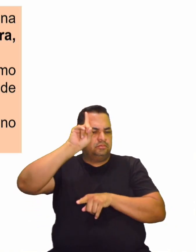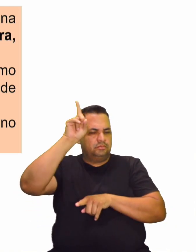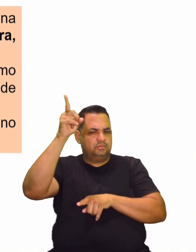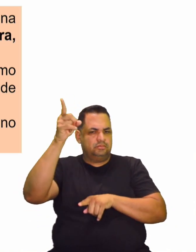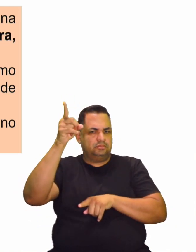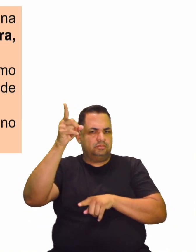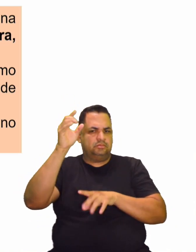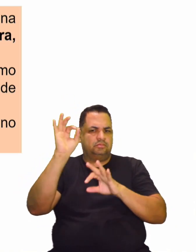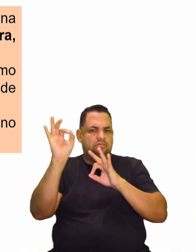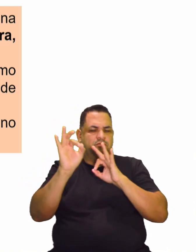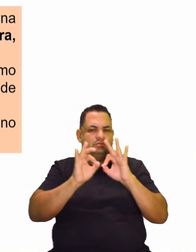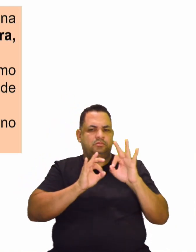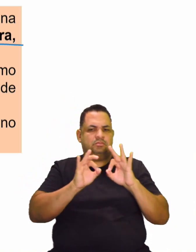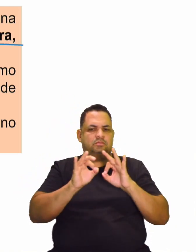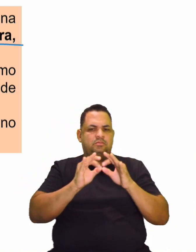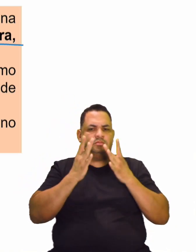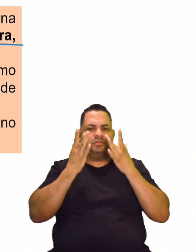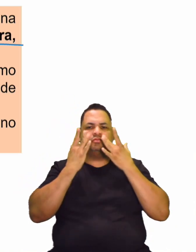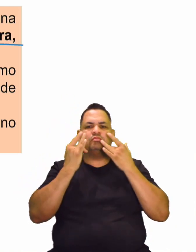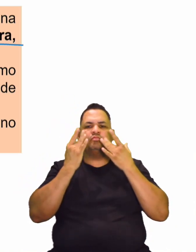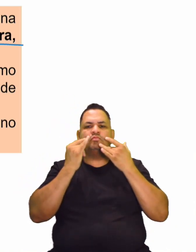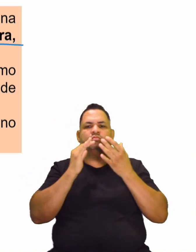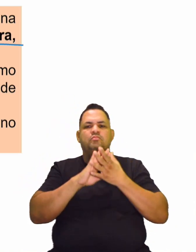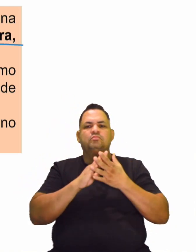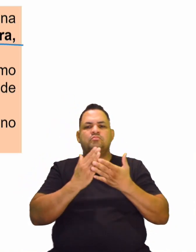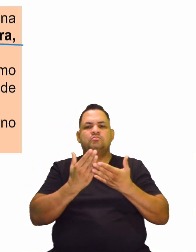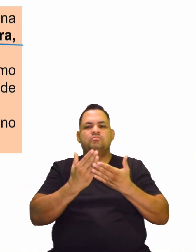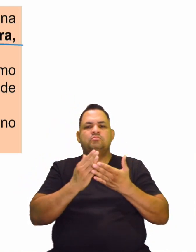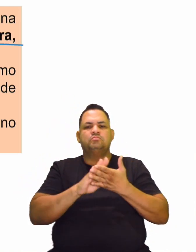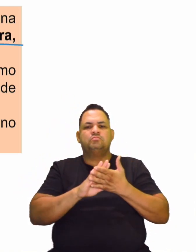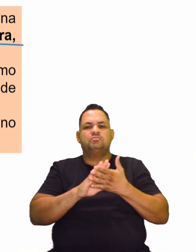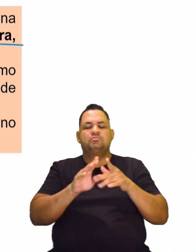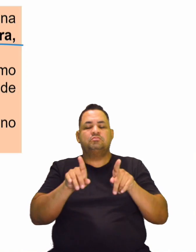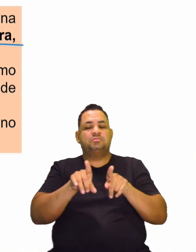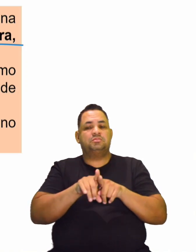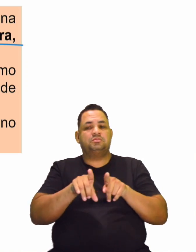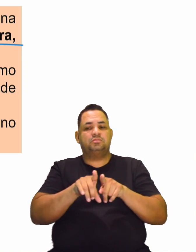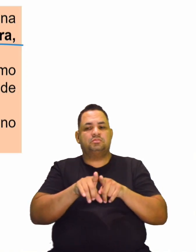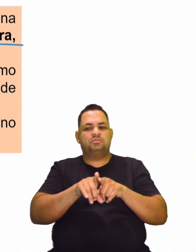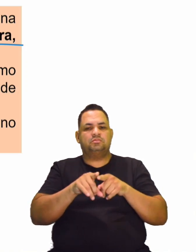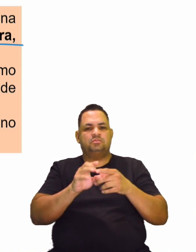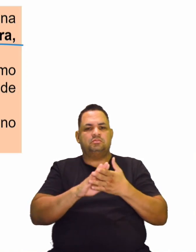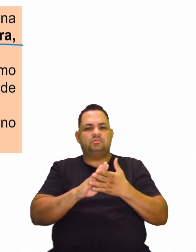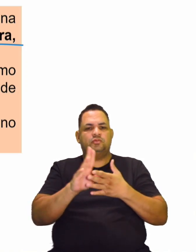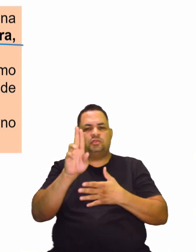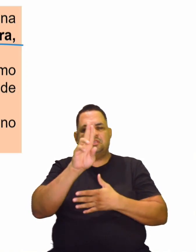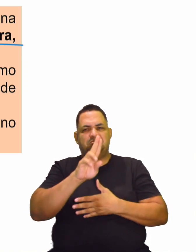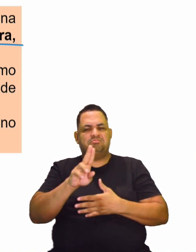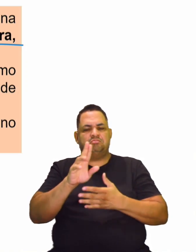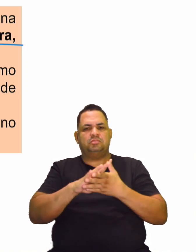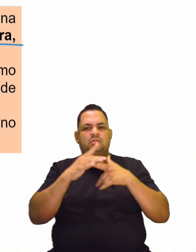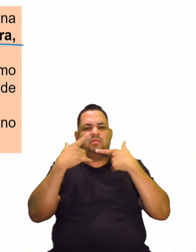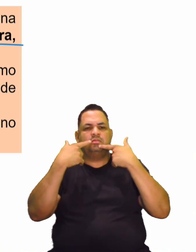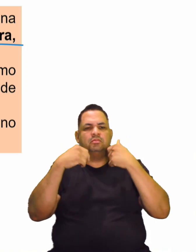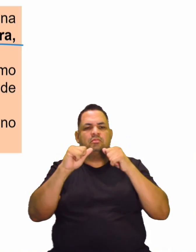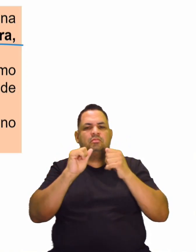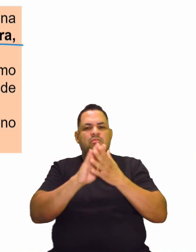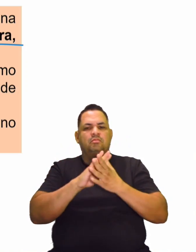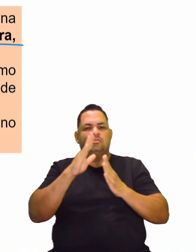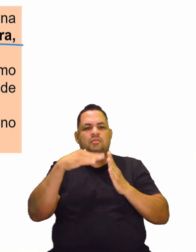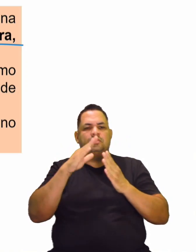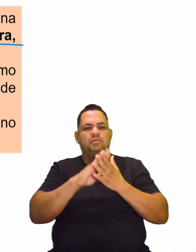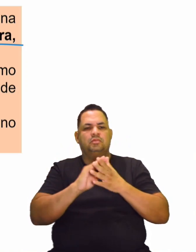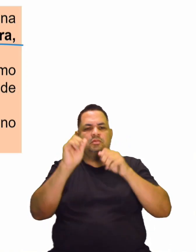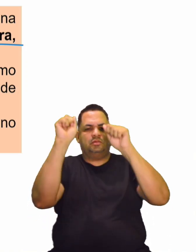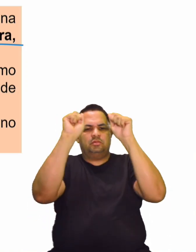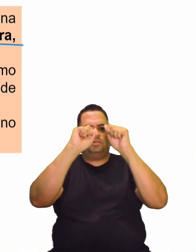que inventaram o teatro, que deram muita ênfase a essa linguagem. Pintura, escultura e